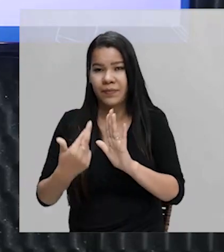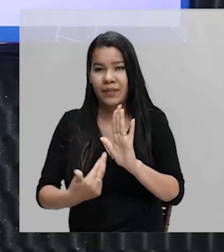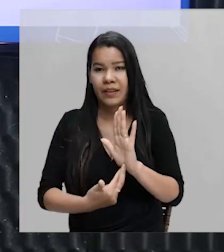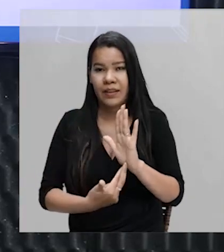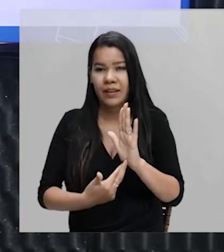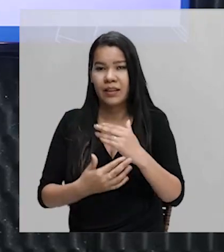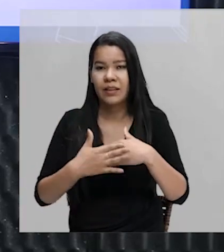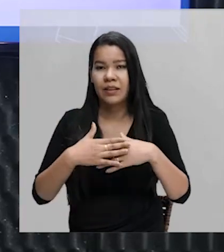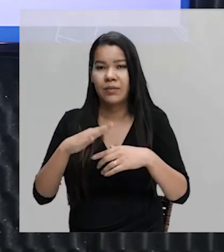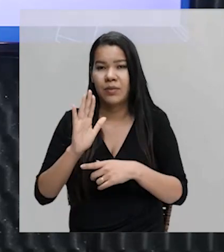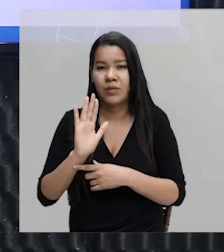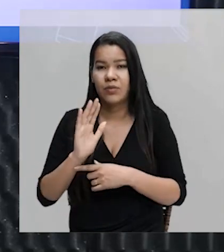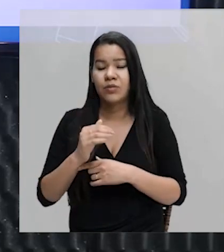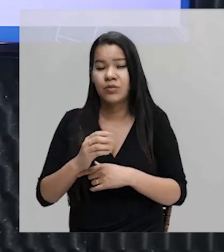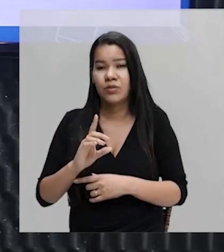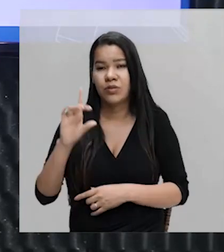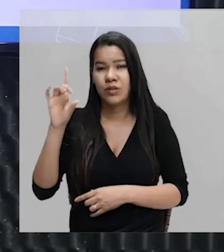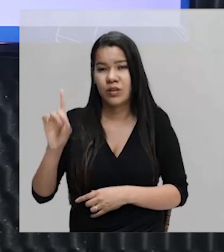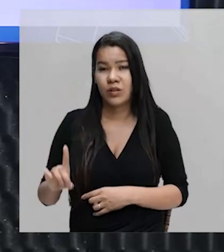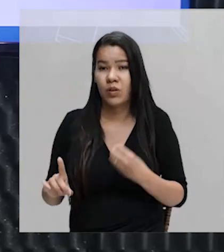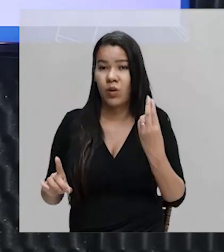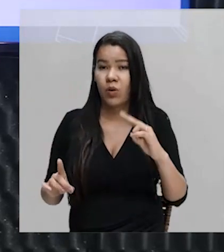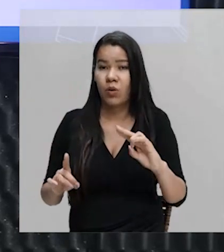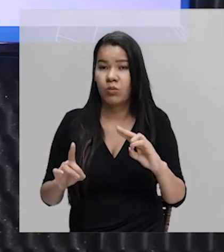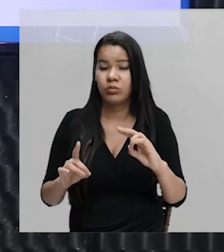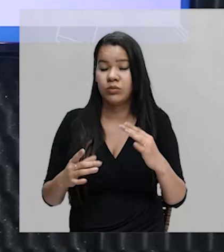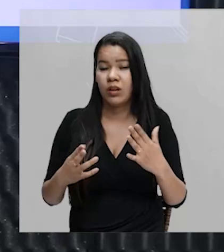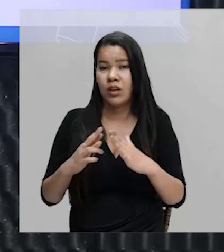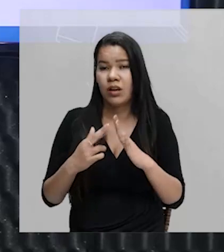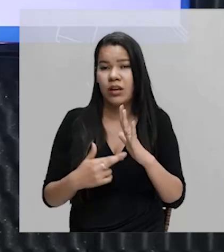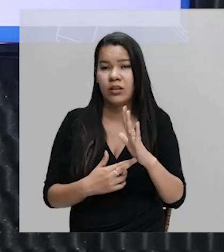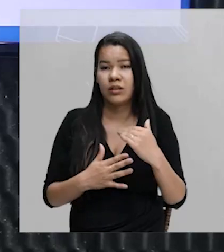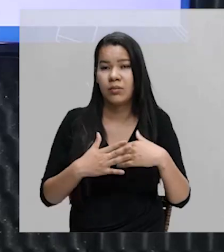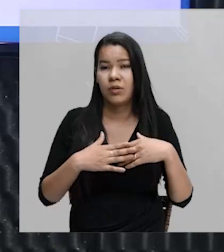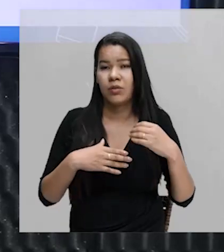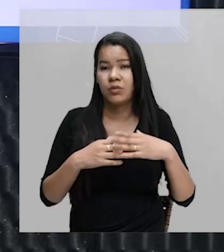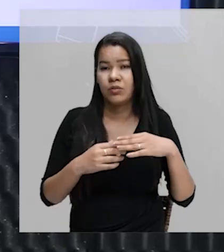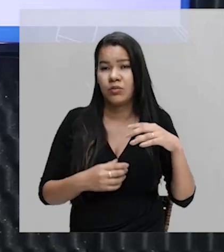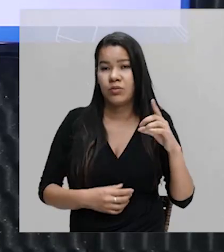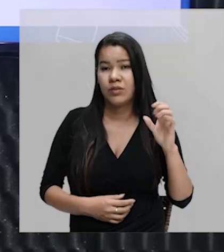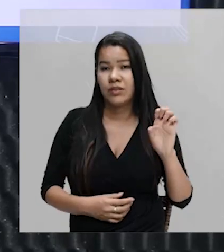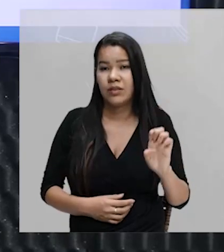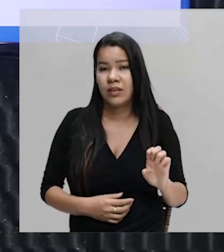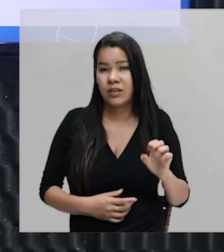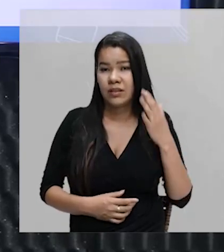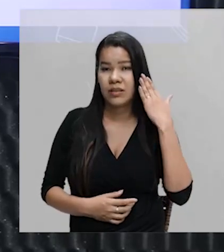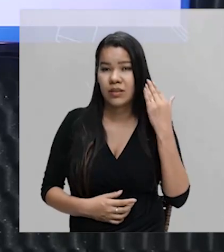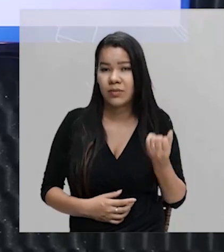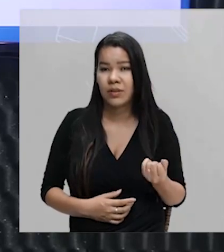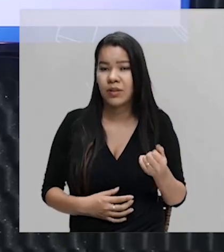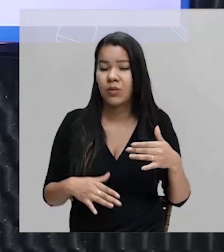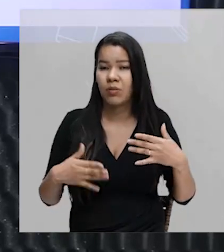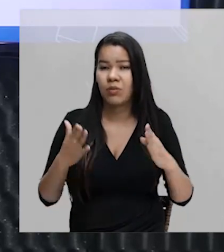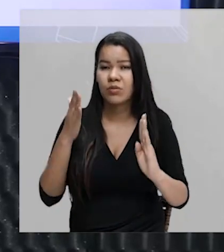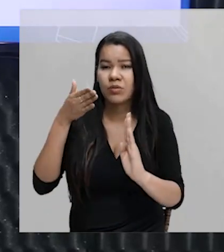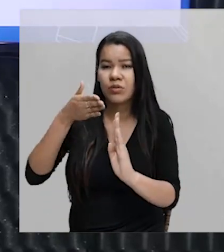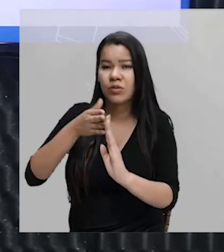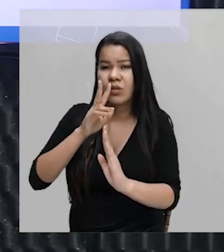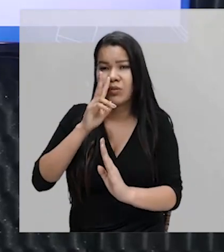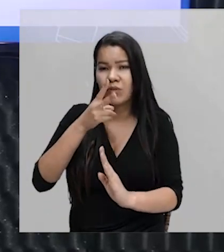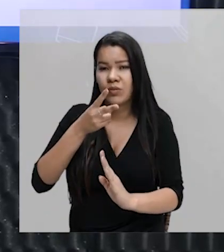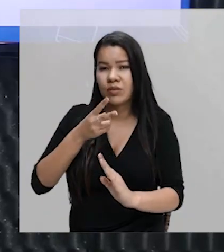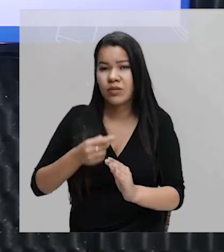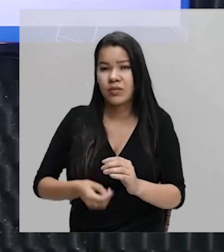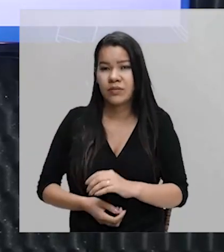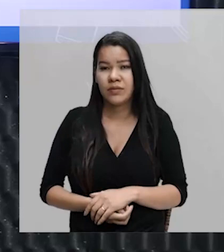é, o sentido do campo, ou a regra da mão esquerda para saber o sentido da força, por exemplo. Aí você vai saber se vai ser de atração